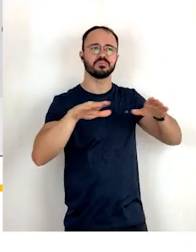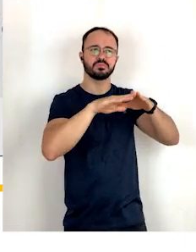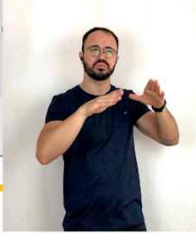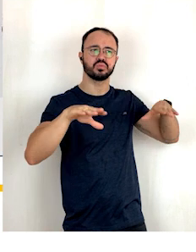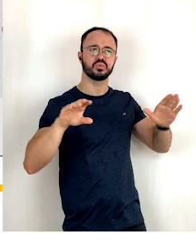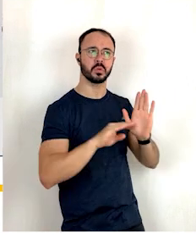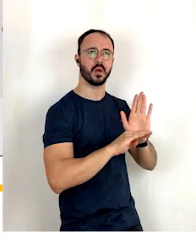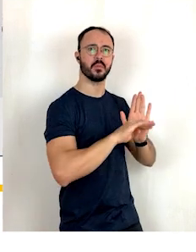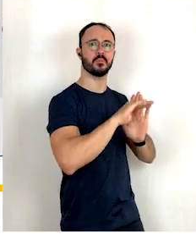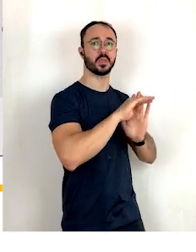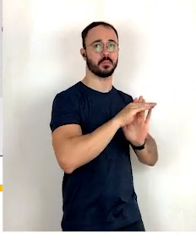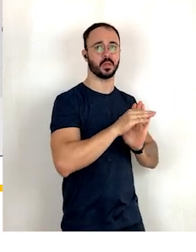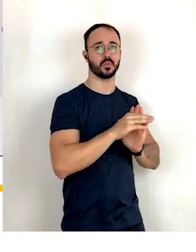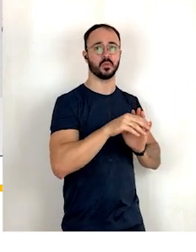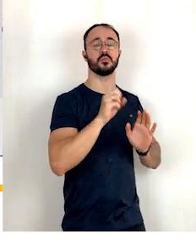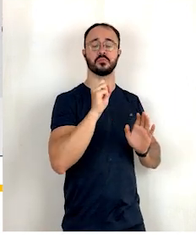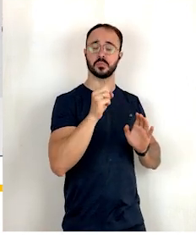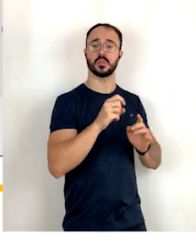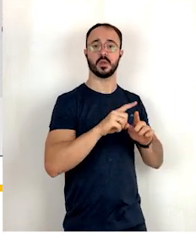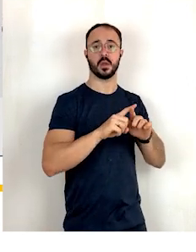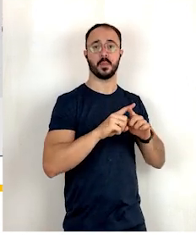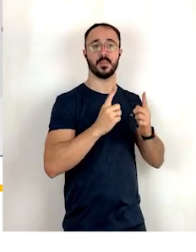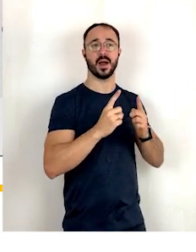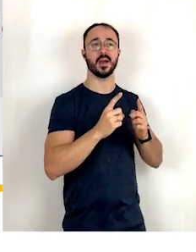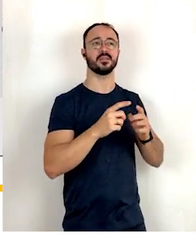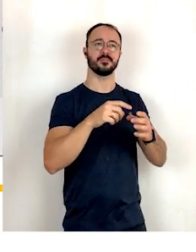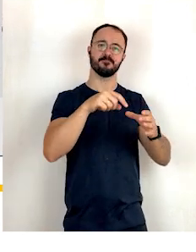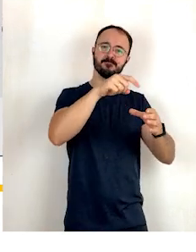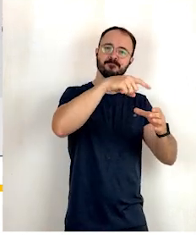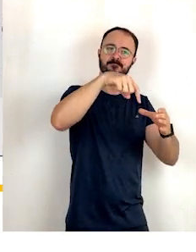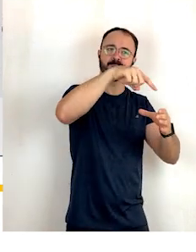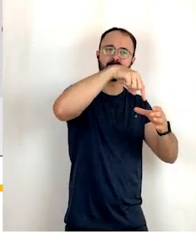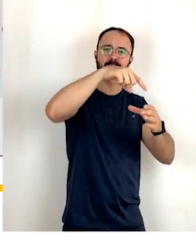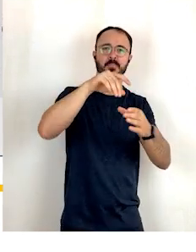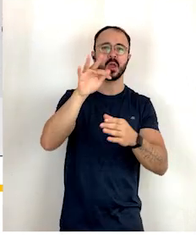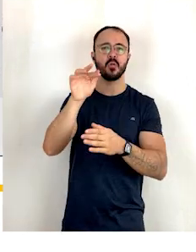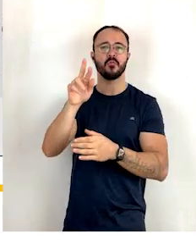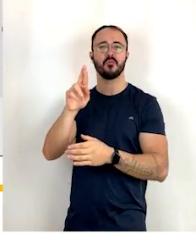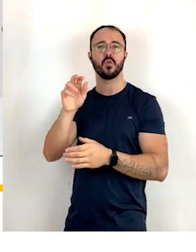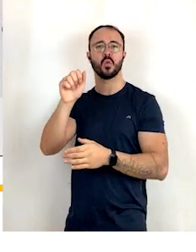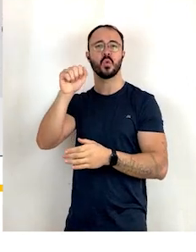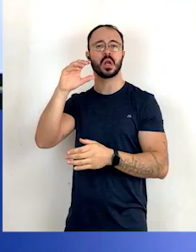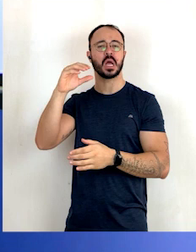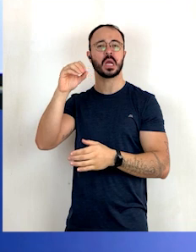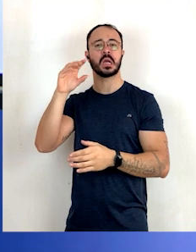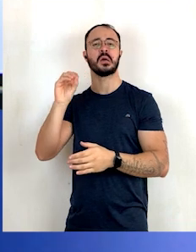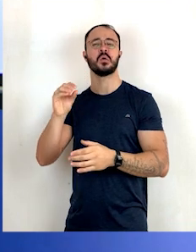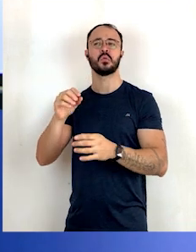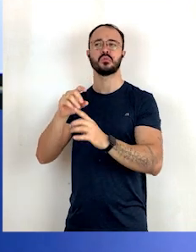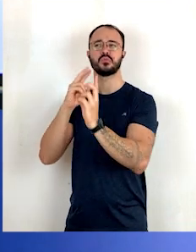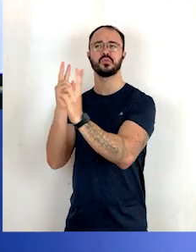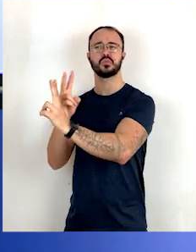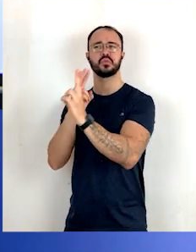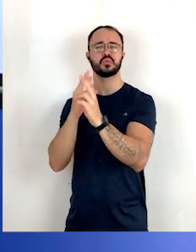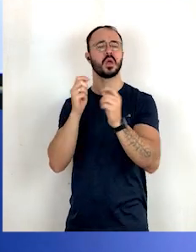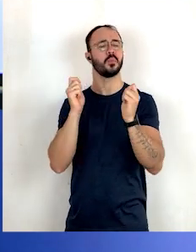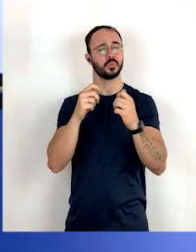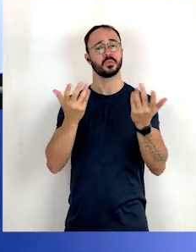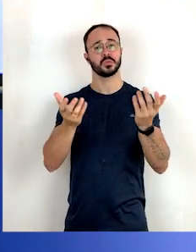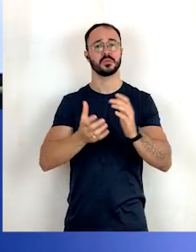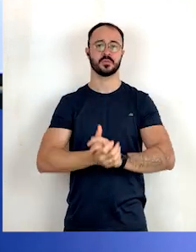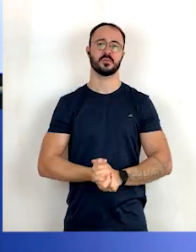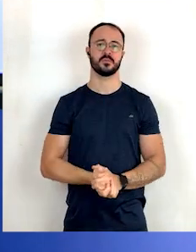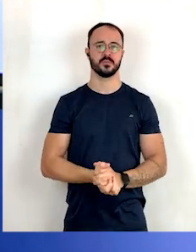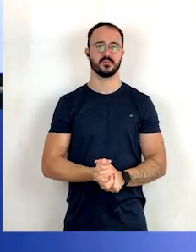furacões. Estudos verificaram uma intensificação rápida além das variações naturais. Para medir a intensidade do tornado,